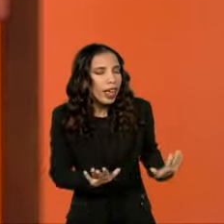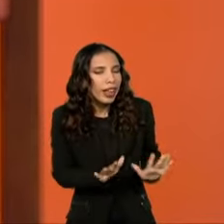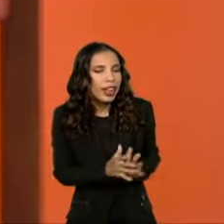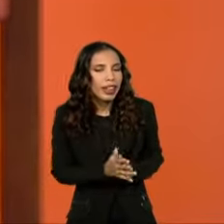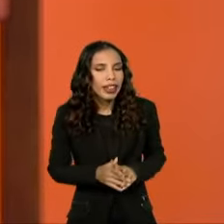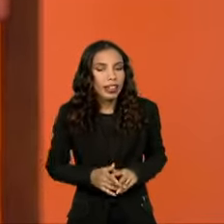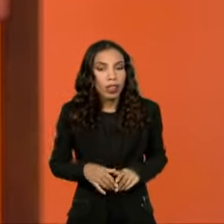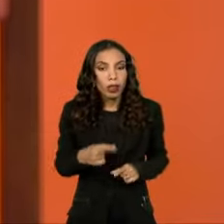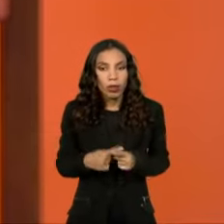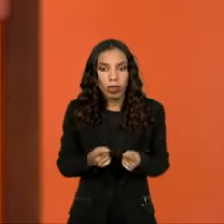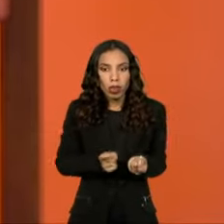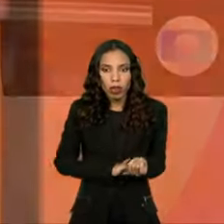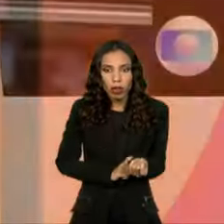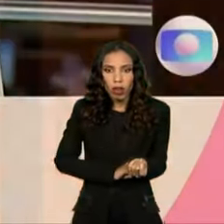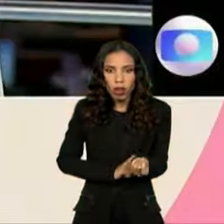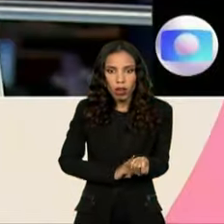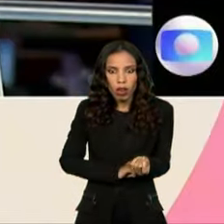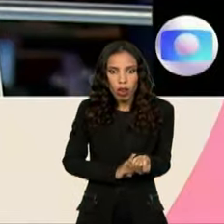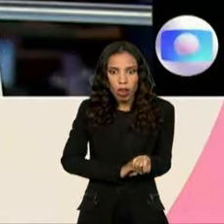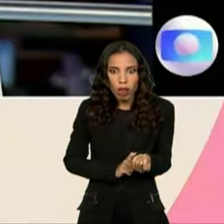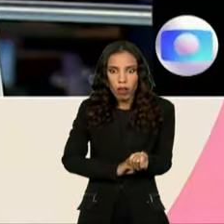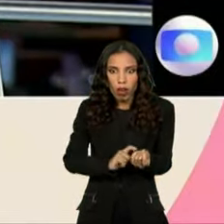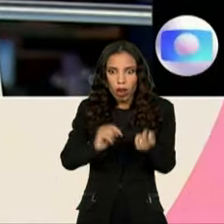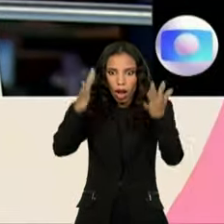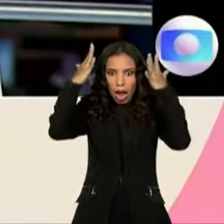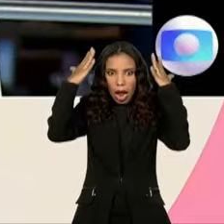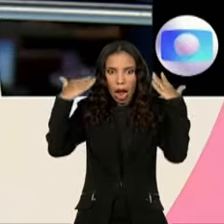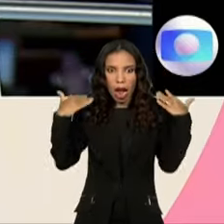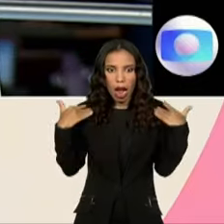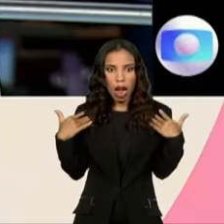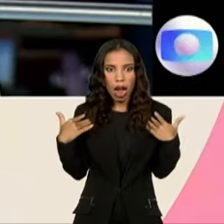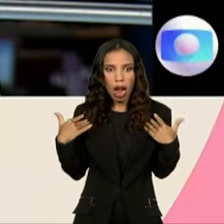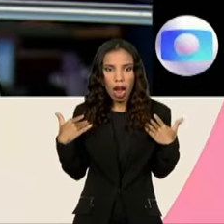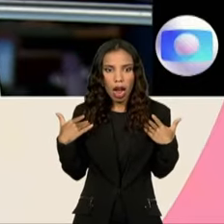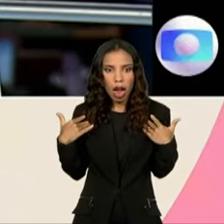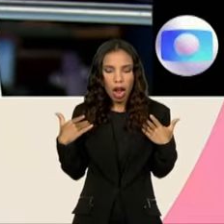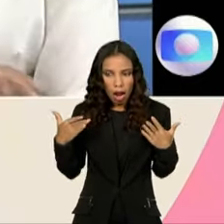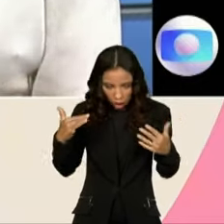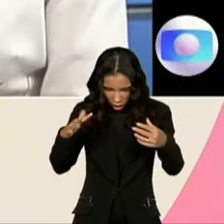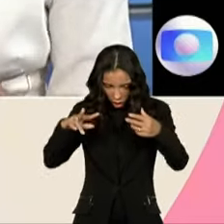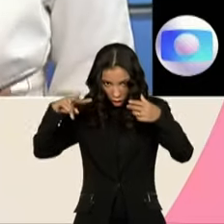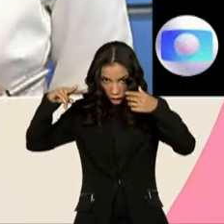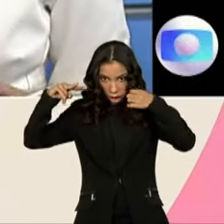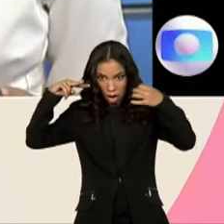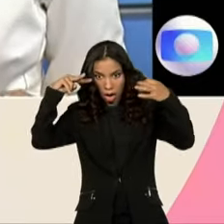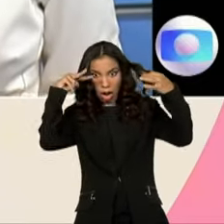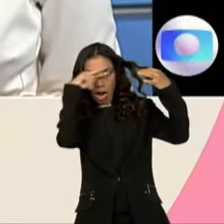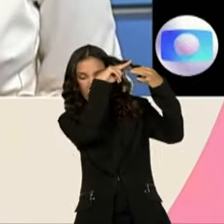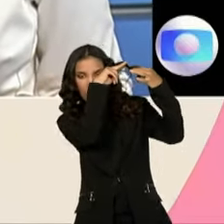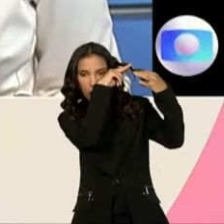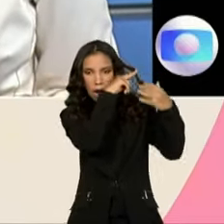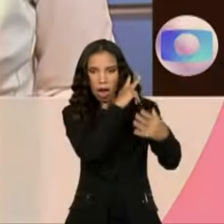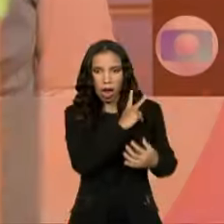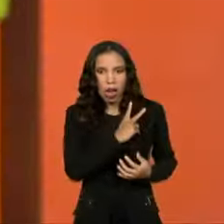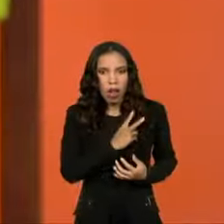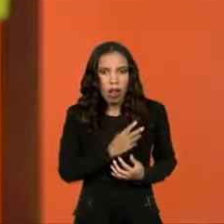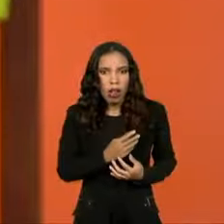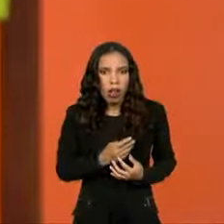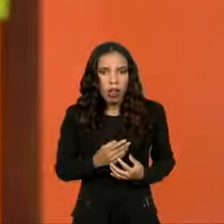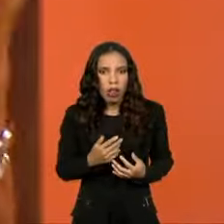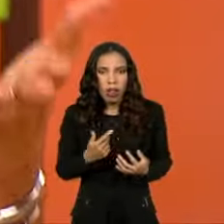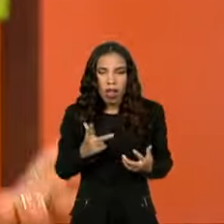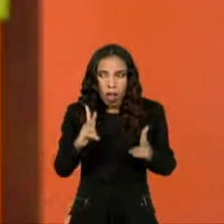bem. É porque dá um nervoso, a gente com cabeluda, não, né? Não, é uma moldura, né? É uma moldura, na frente, não. Te corta desse tamaninho, aí eu falei, meu Deus, saí de lá um